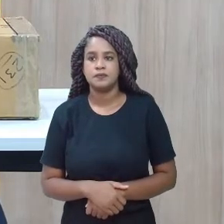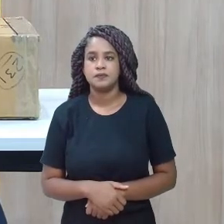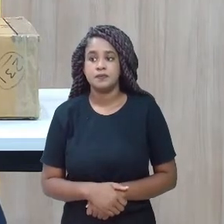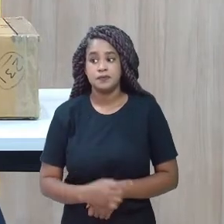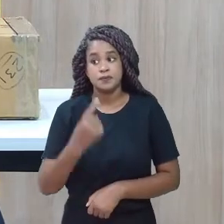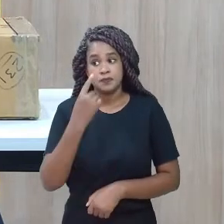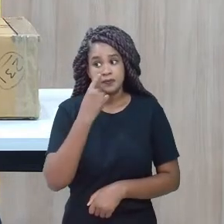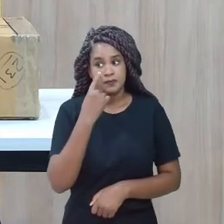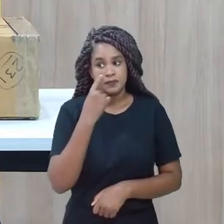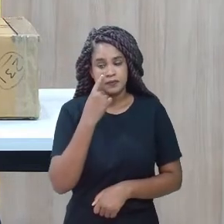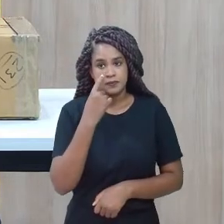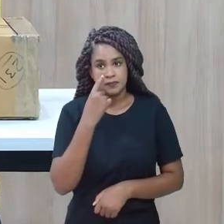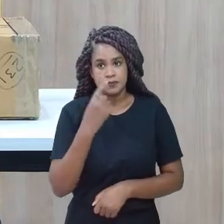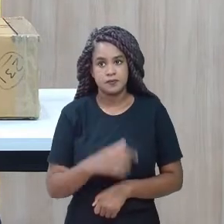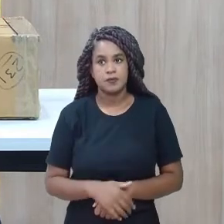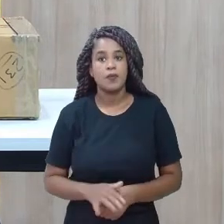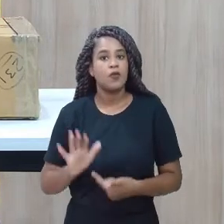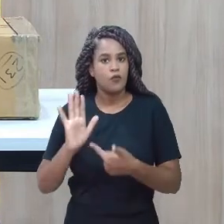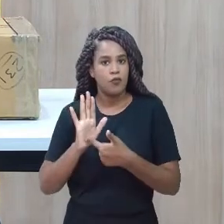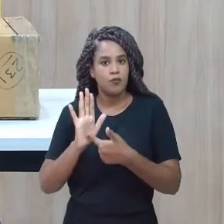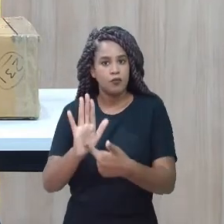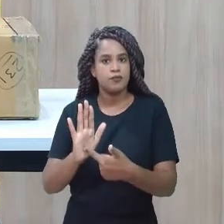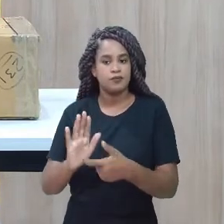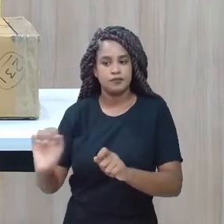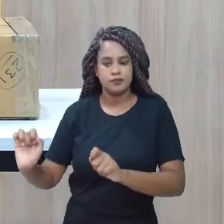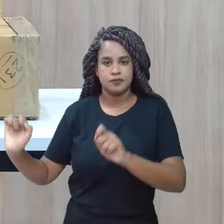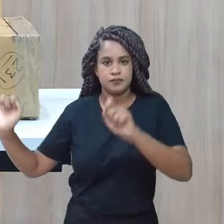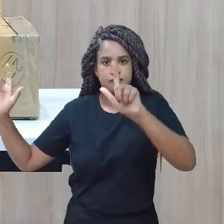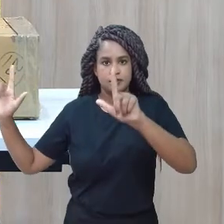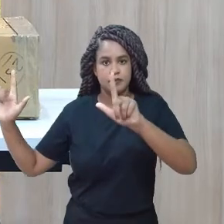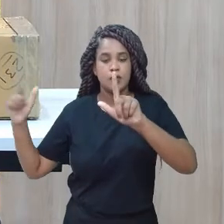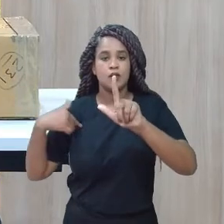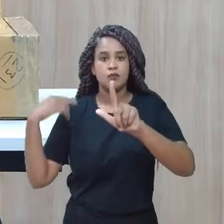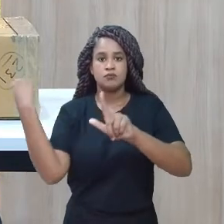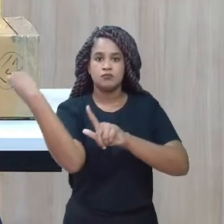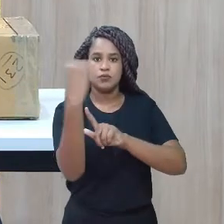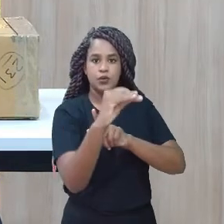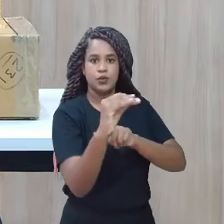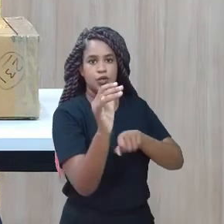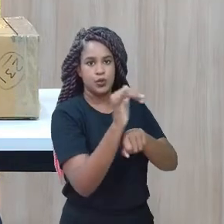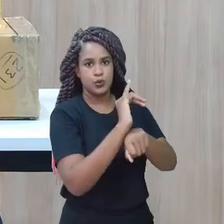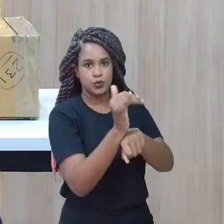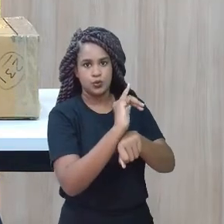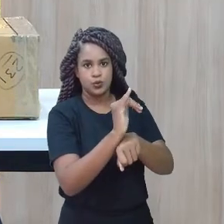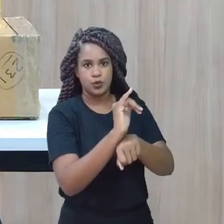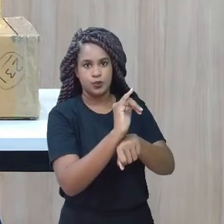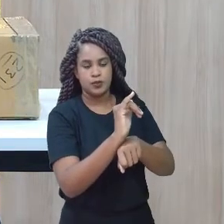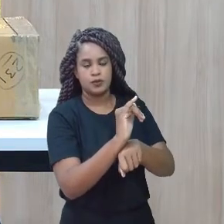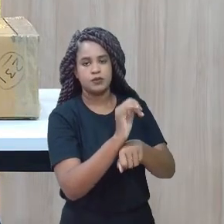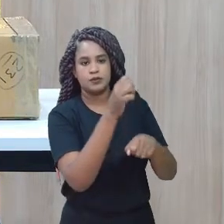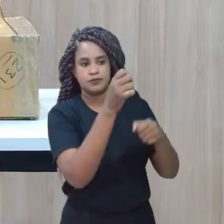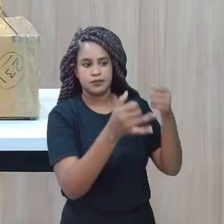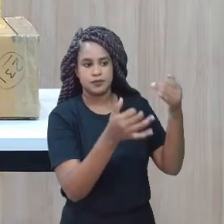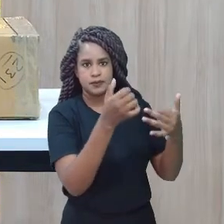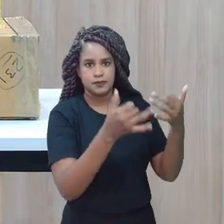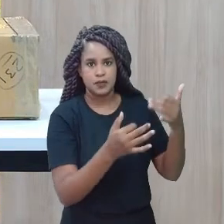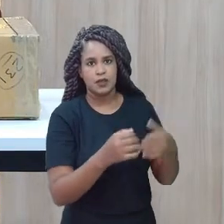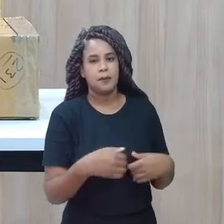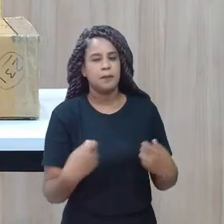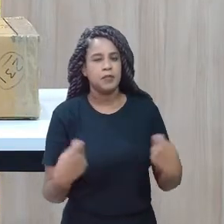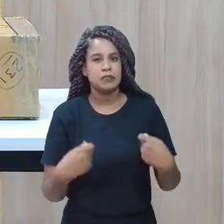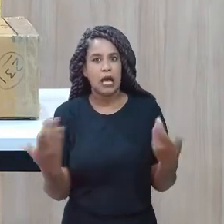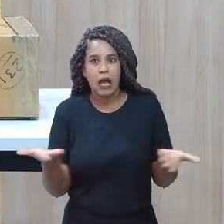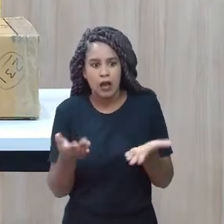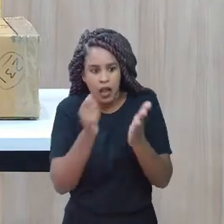Olha só, pessoal, eu posso deixar isso aí, esses materiais, lá no YouTube depois para vocês, ok? Então não precisa ter pressa agora.